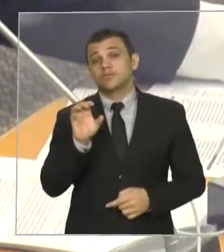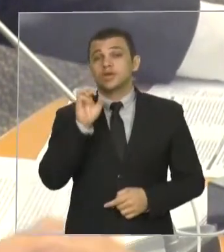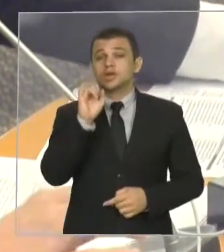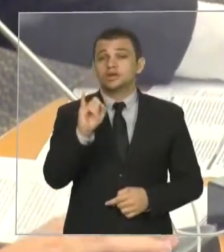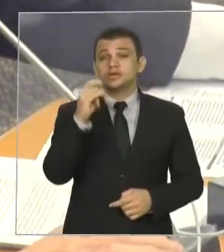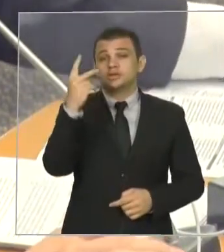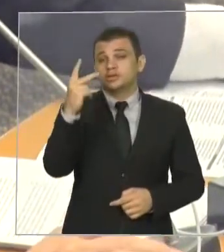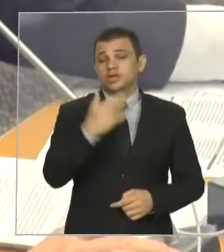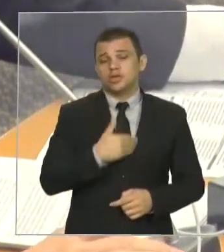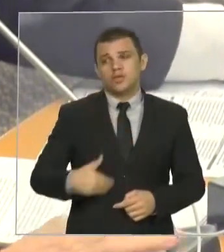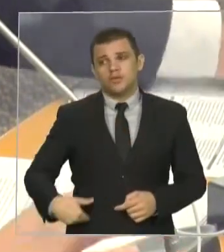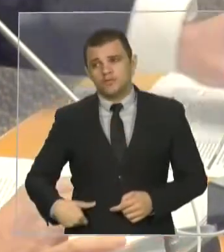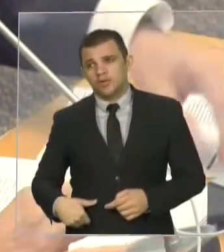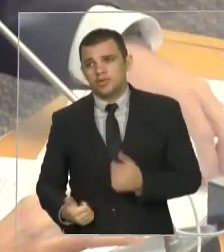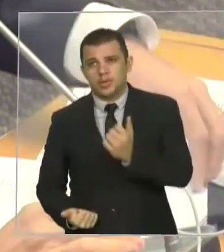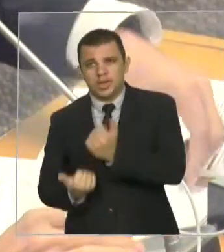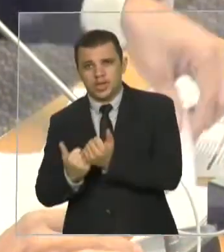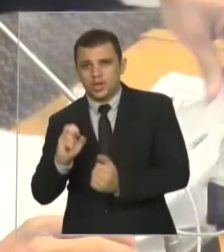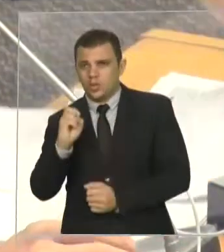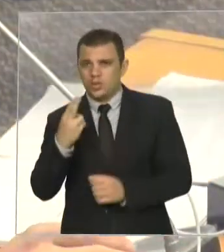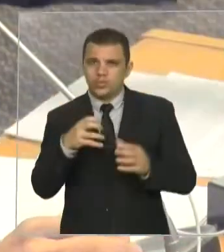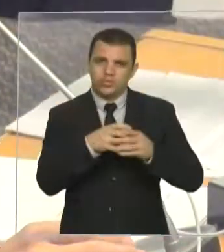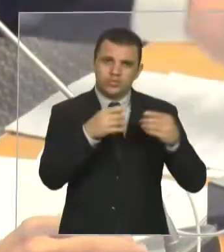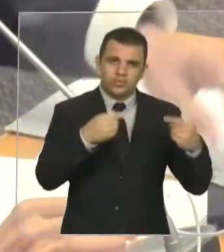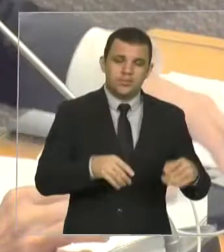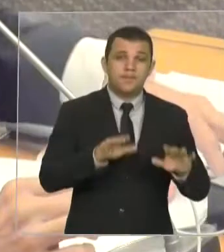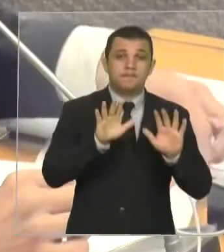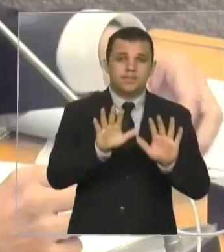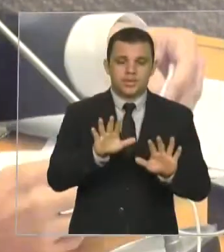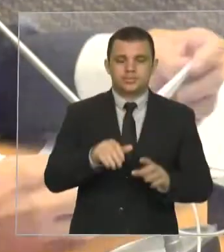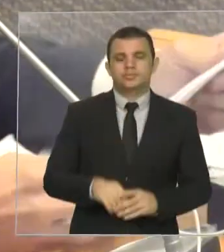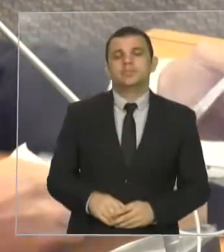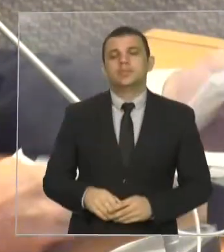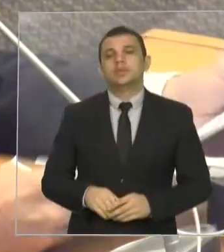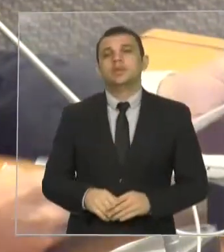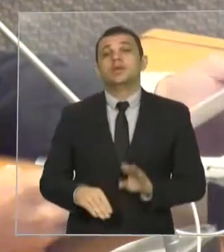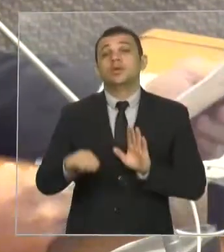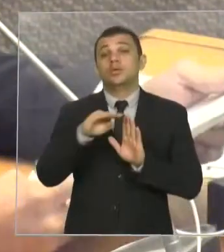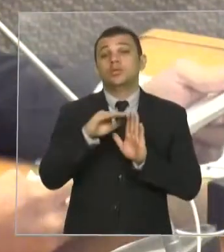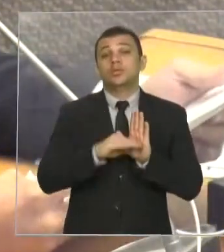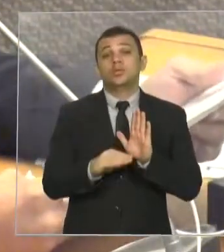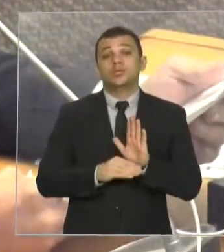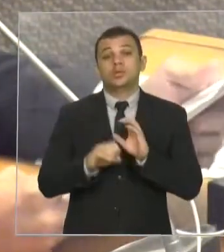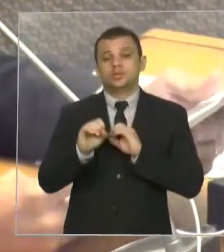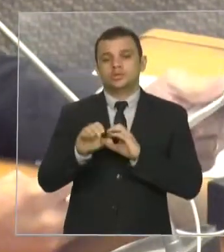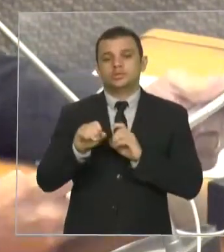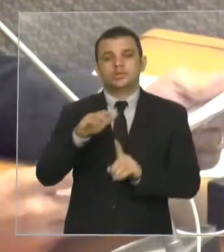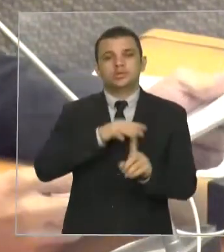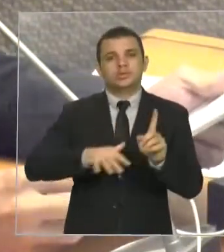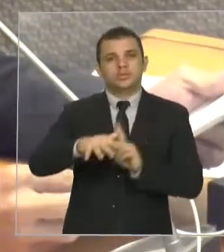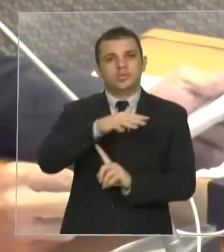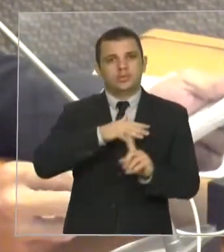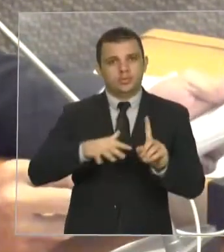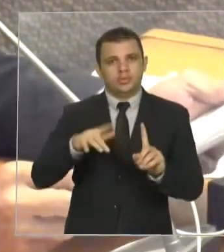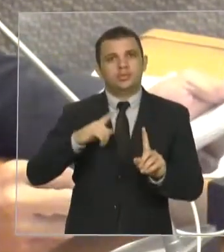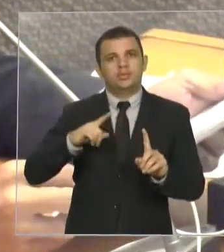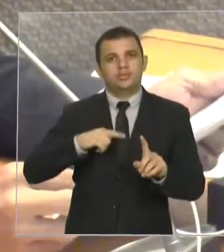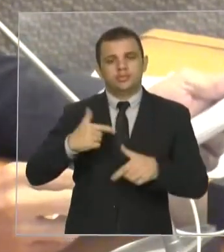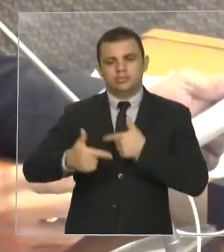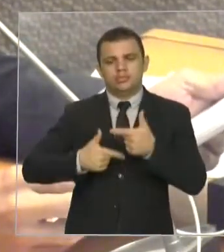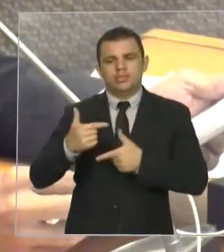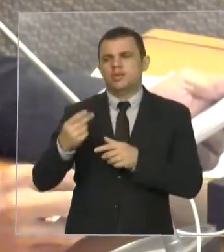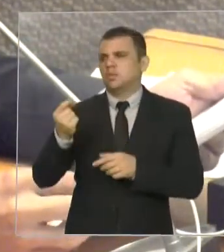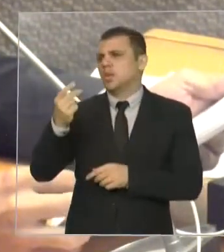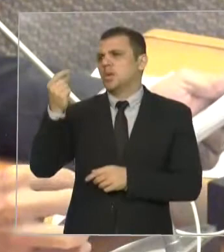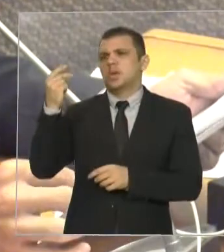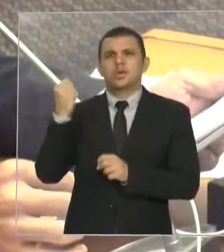oposição. Mas, na verdade, o Plano Estadual de Educação Ambiental, ele vem construído há bastante tempo. E, na verdade,